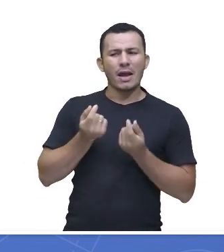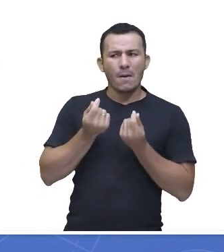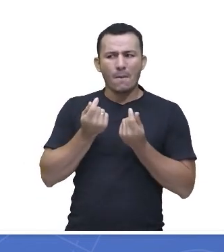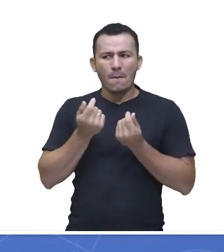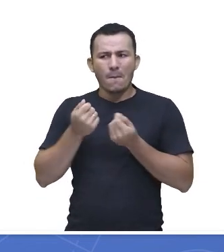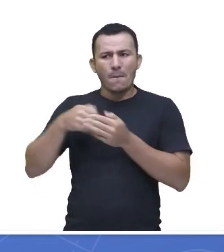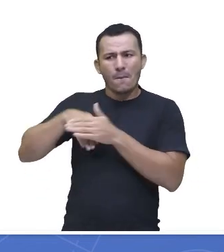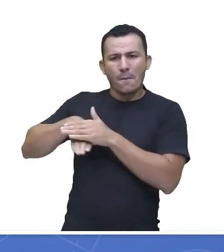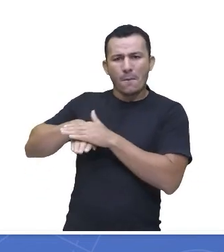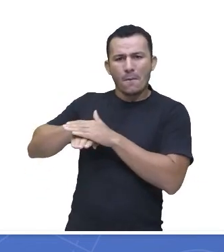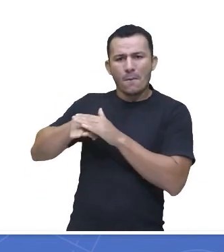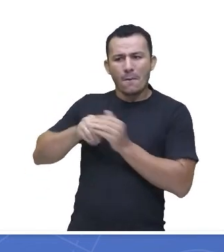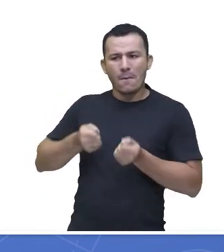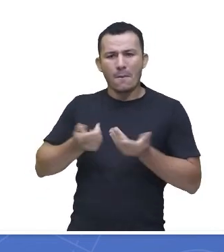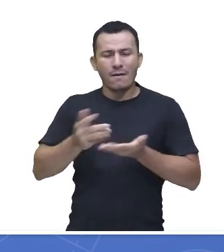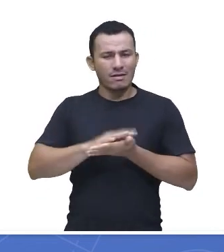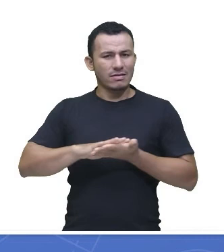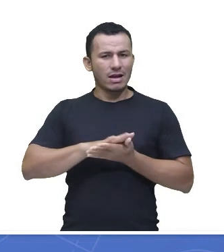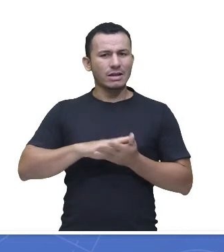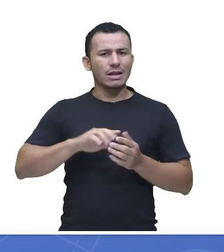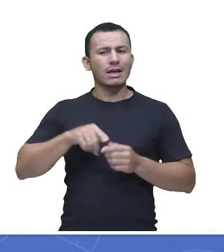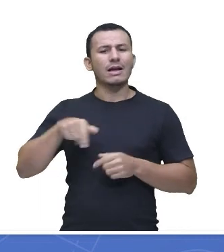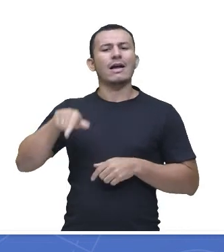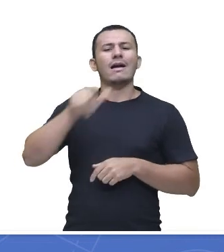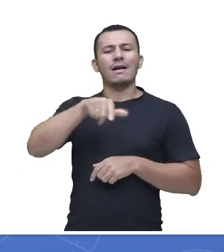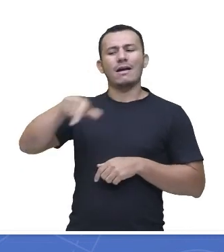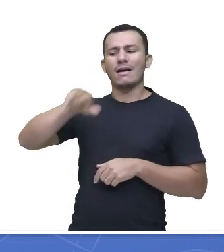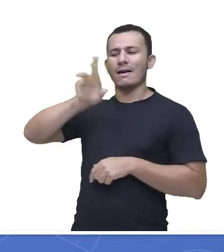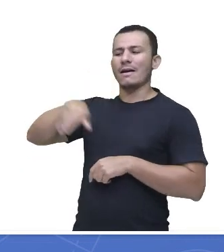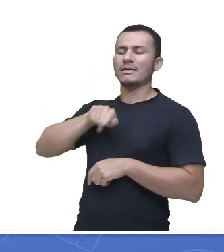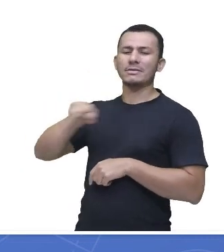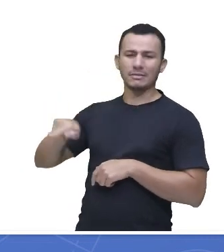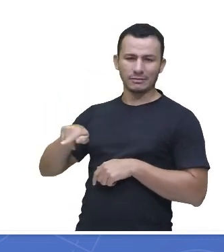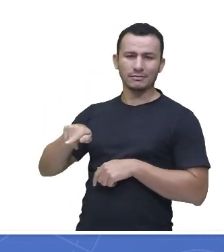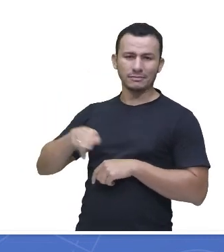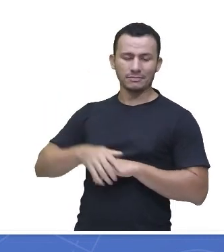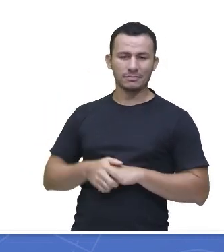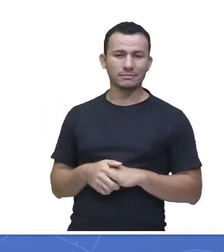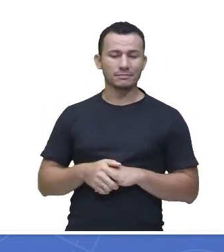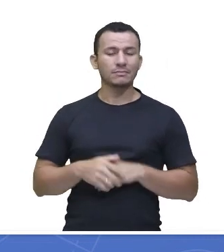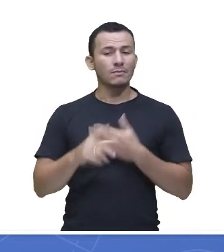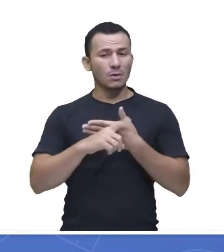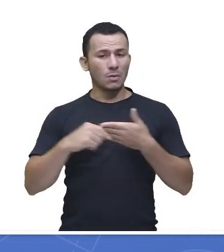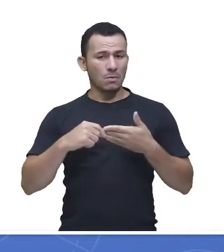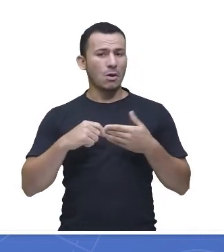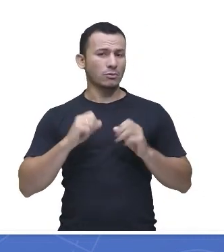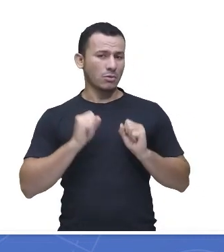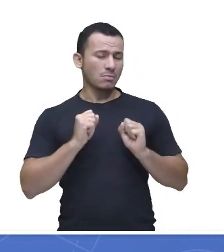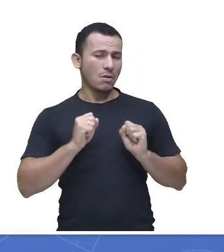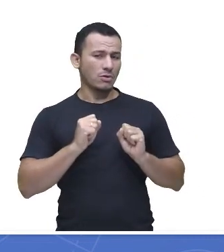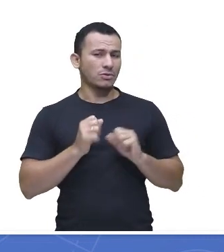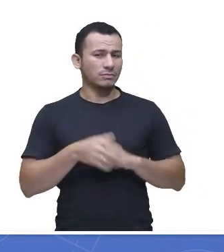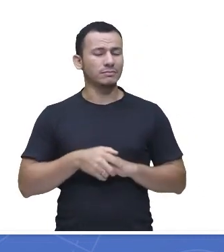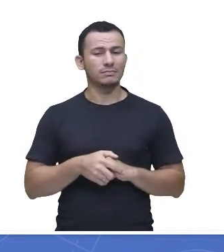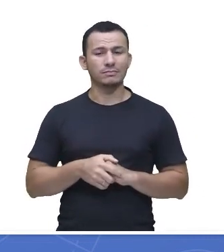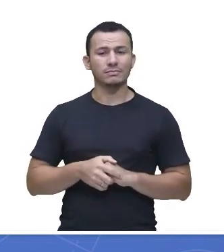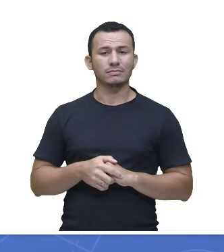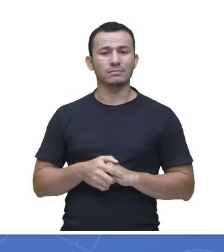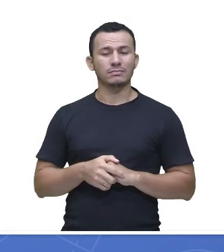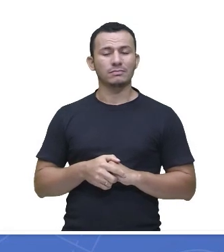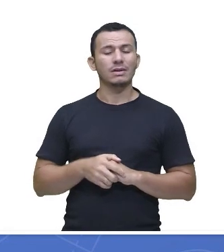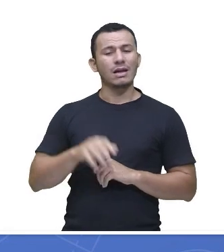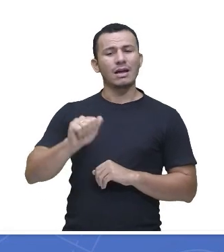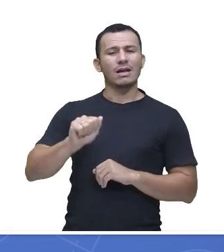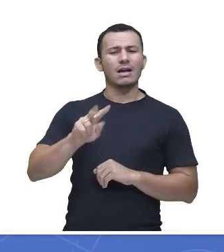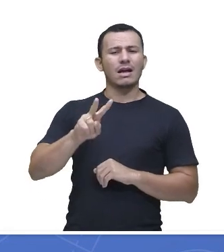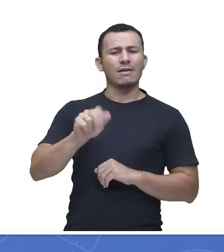era avarento. E cuido que tinham razão. O narrador também disse que é possível sim que ele fosse avarento. Mas a avareza